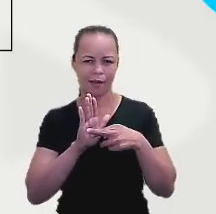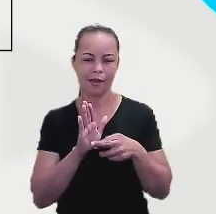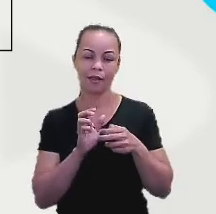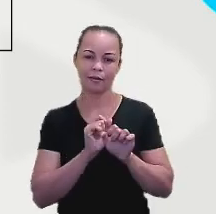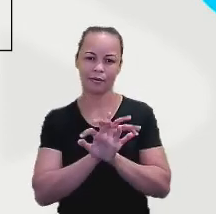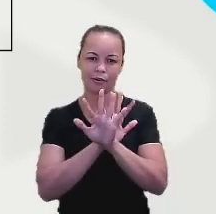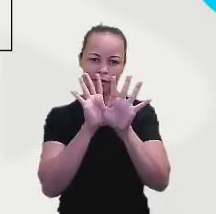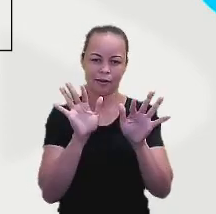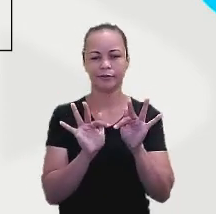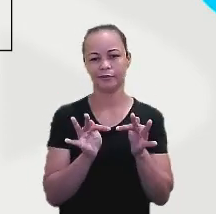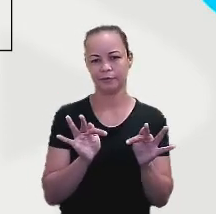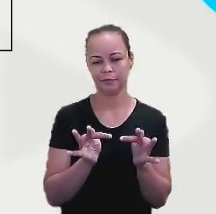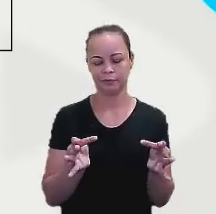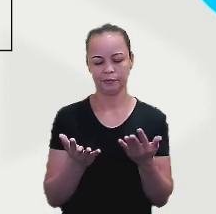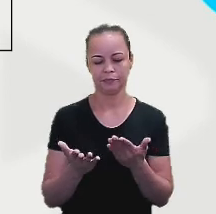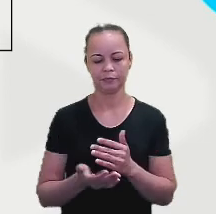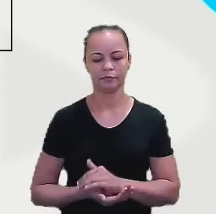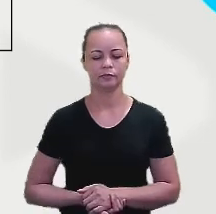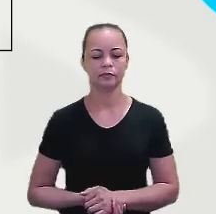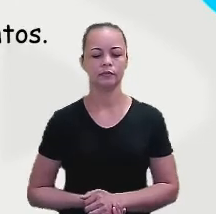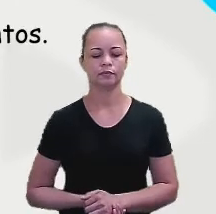clara, bastante simples.